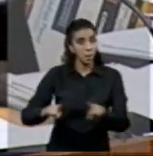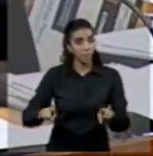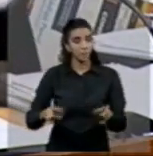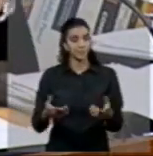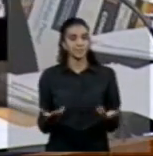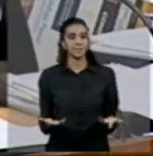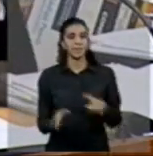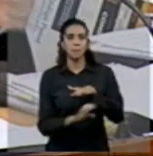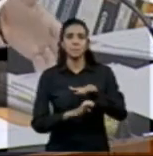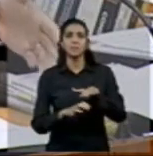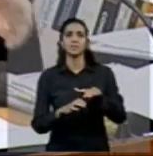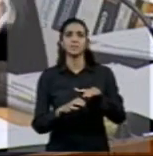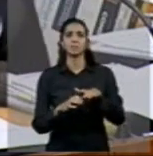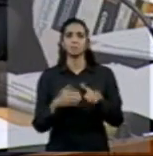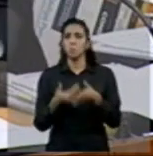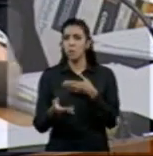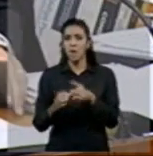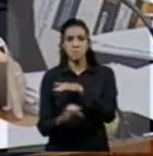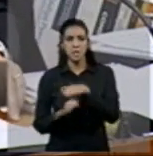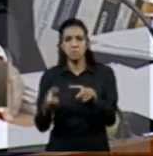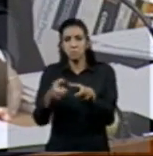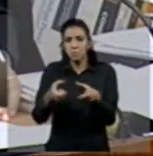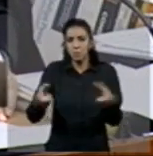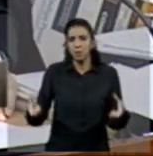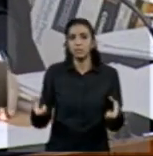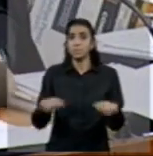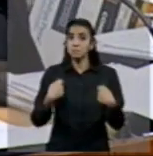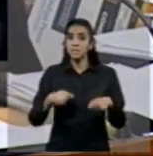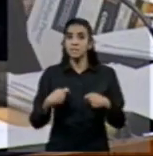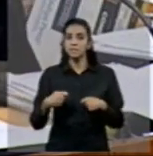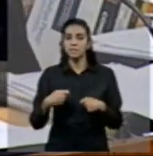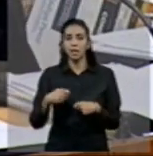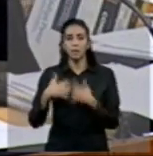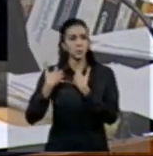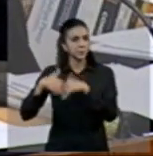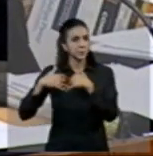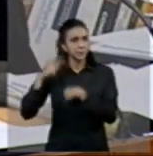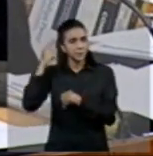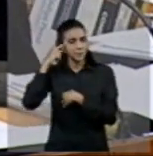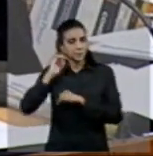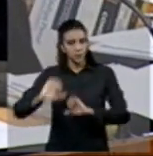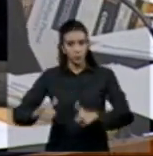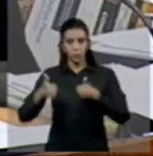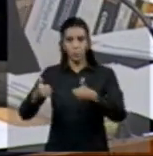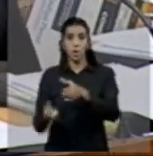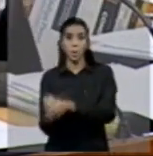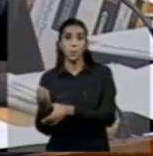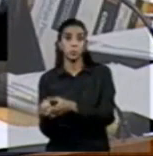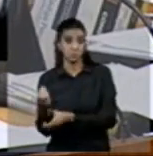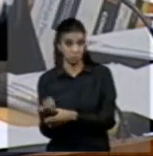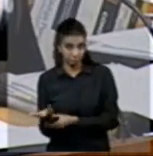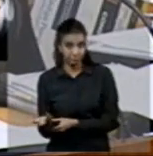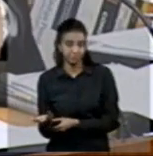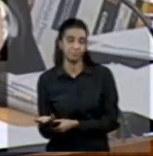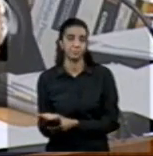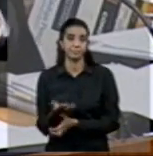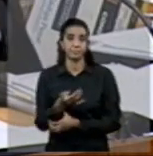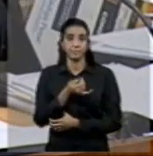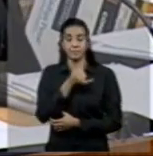diria nem só as grandes, as médio e grandes empresas, precisam otimizar o seu fluxo de produção. No